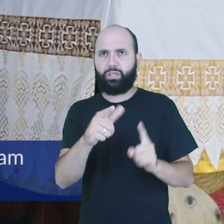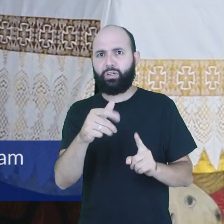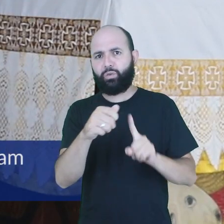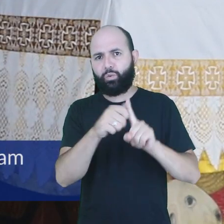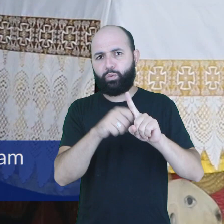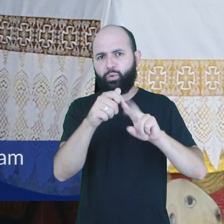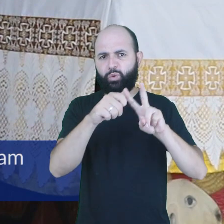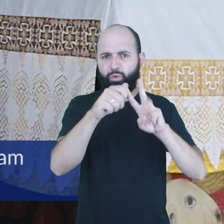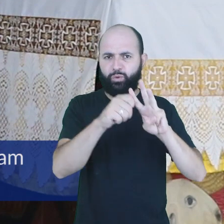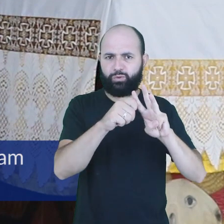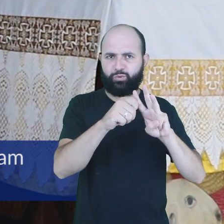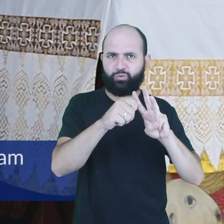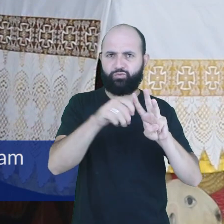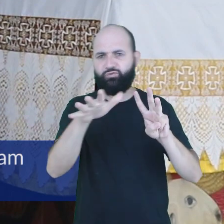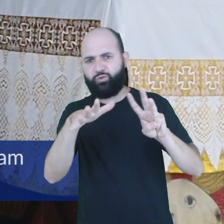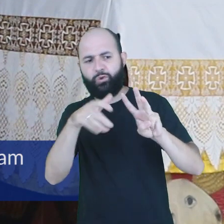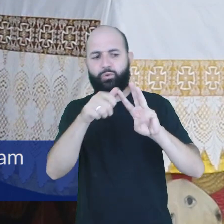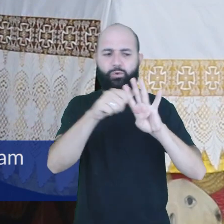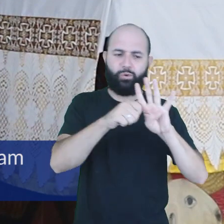para o 4º mês,